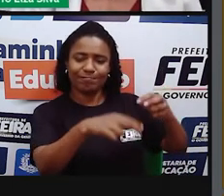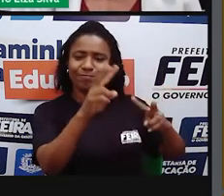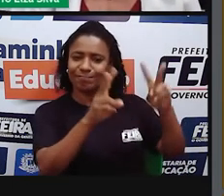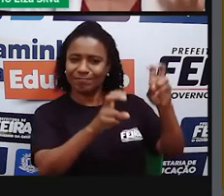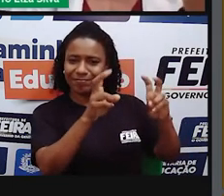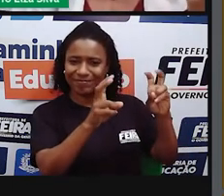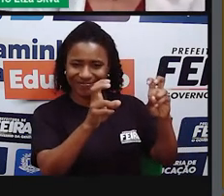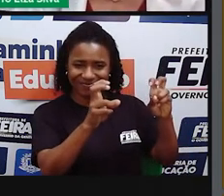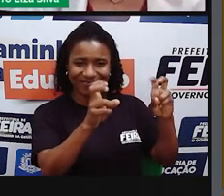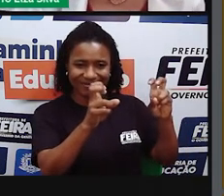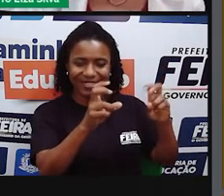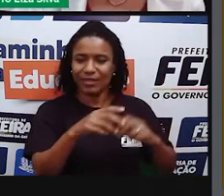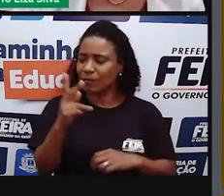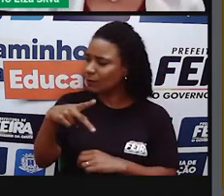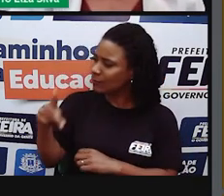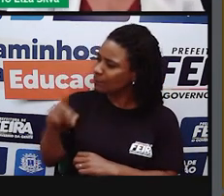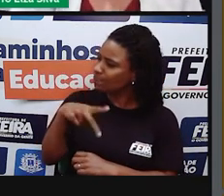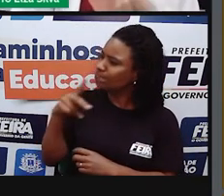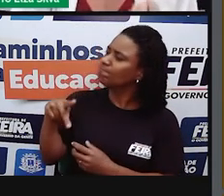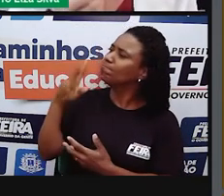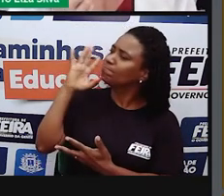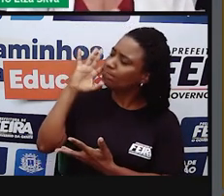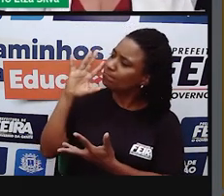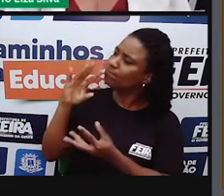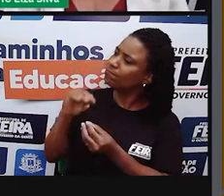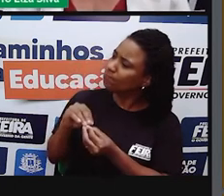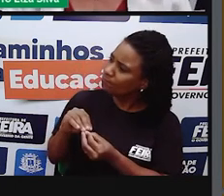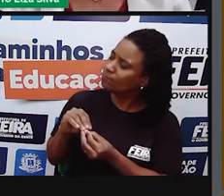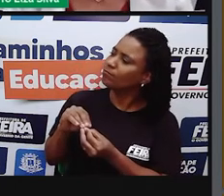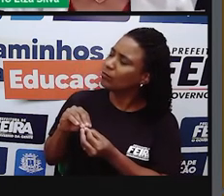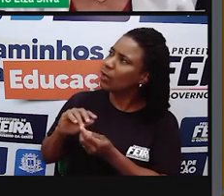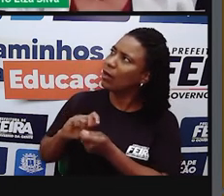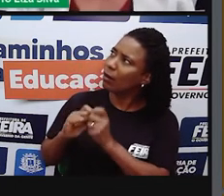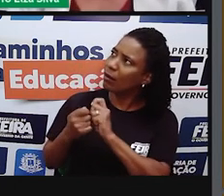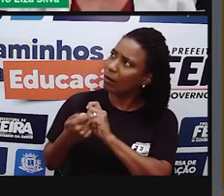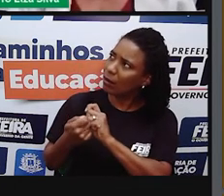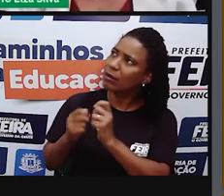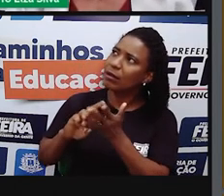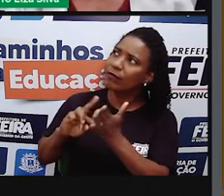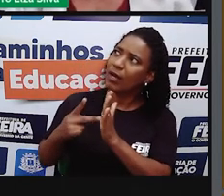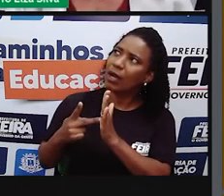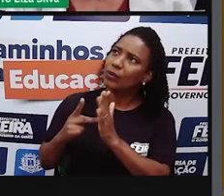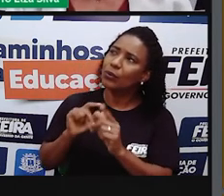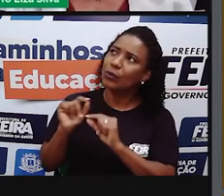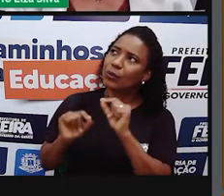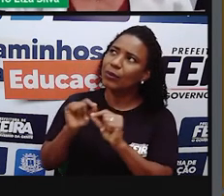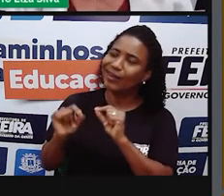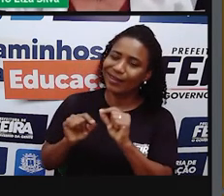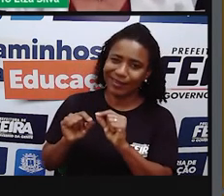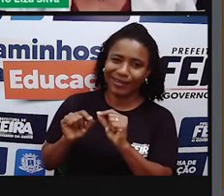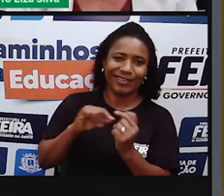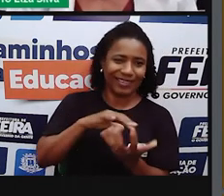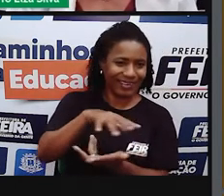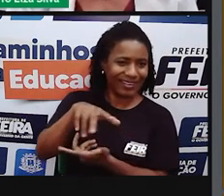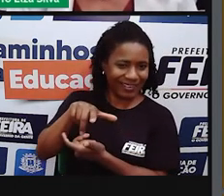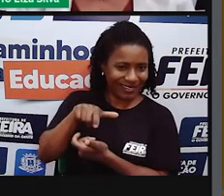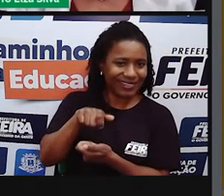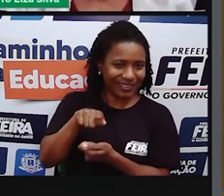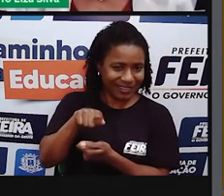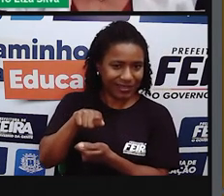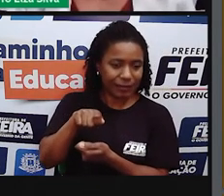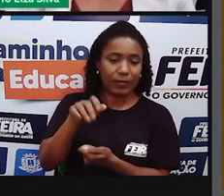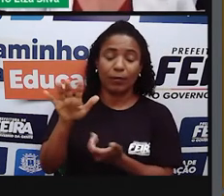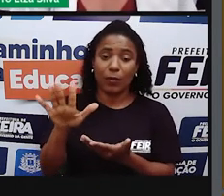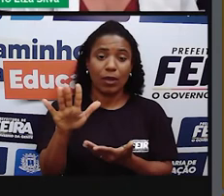professor tenta entendê-los construindo um sentido global. Lembra que eu disse para vocês que na maioria das vezes não é